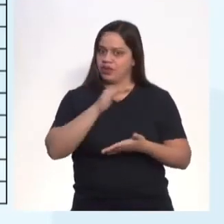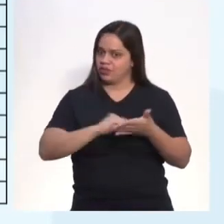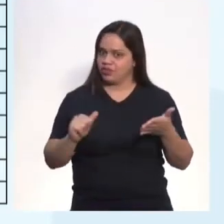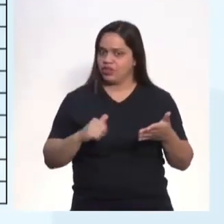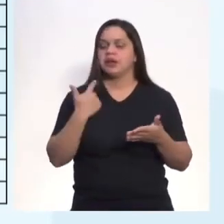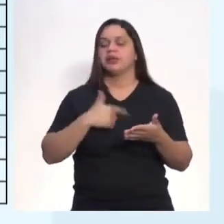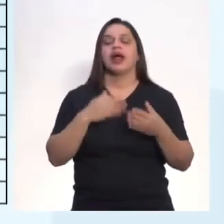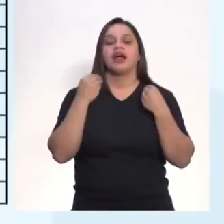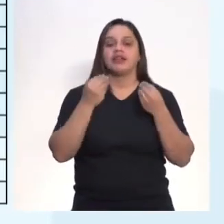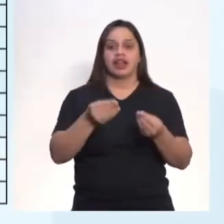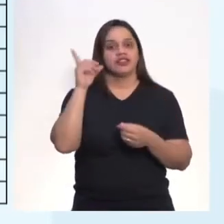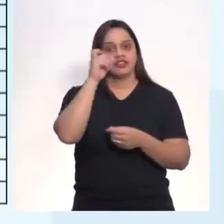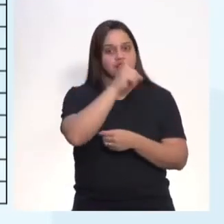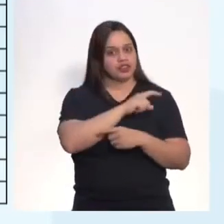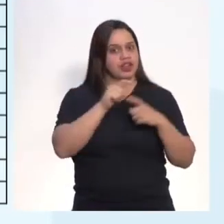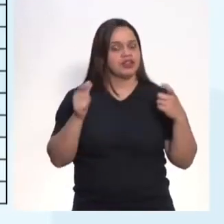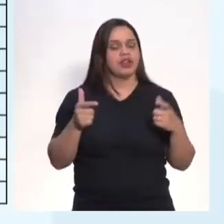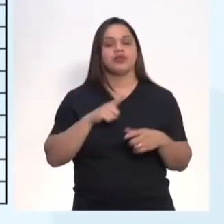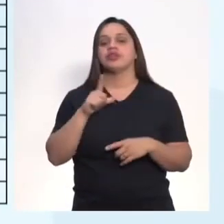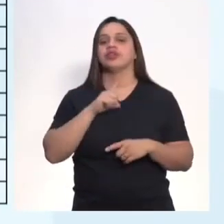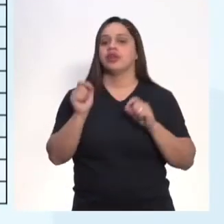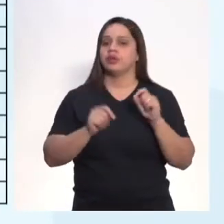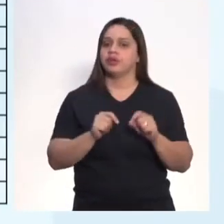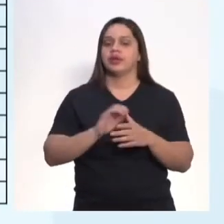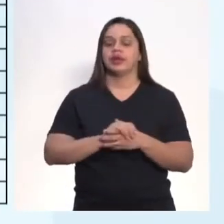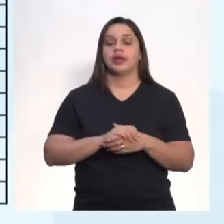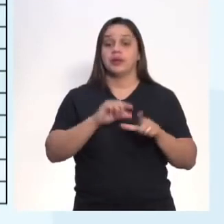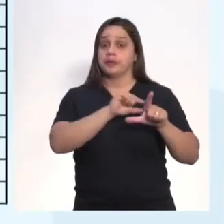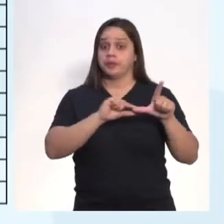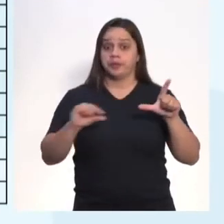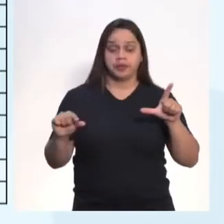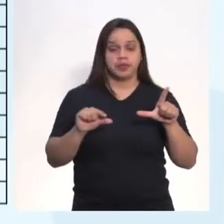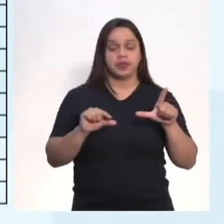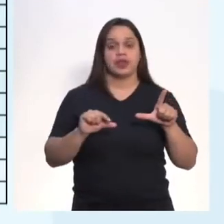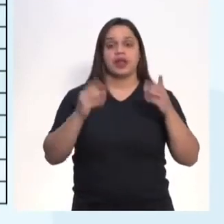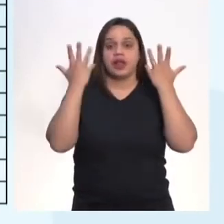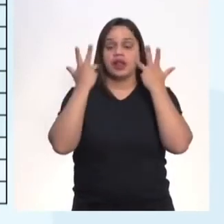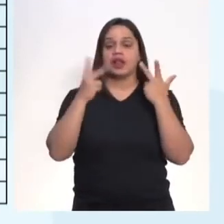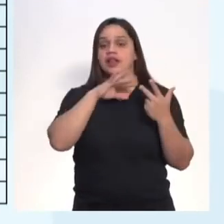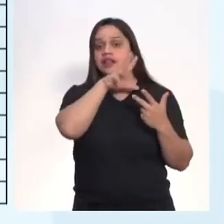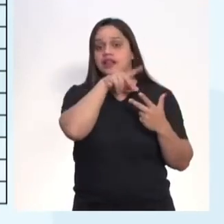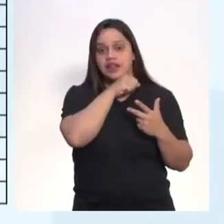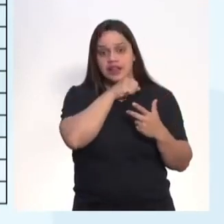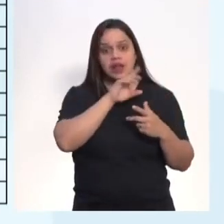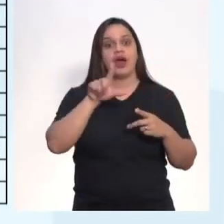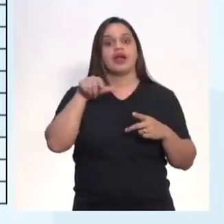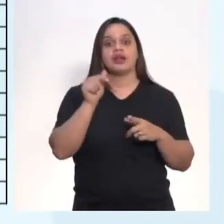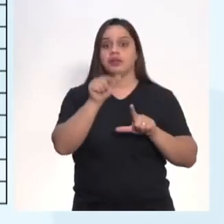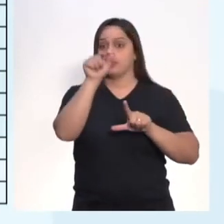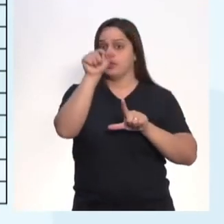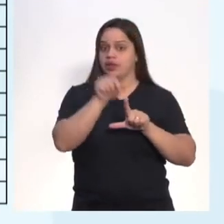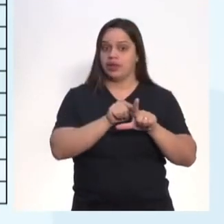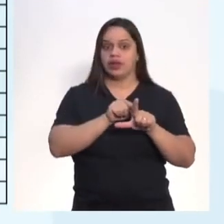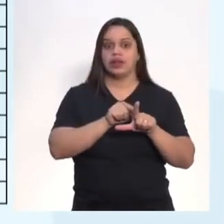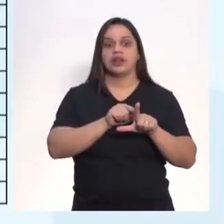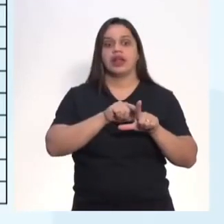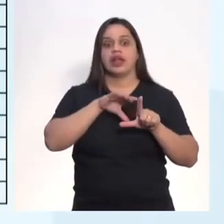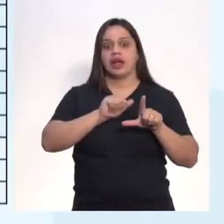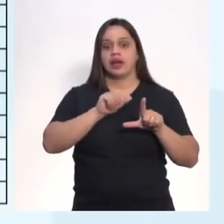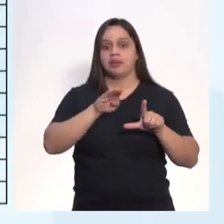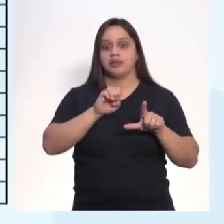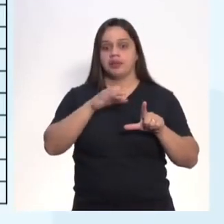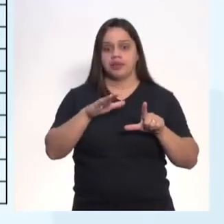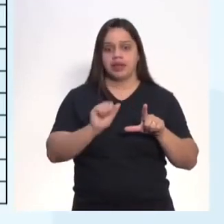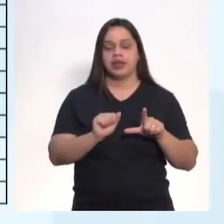para dificultar um pouco. Então, temos leão na horizontal, cortando o leão aí na diagonal, cabeça. Aí, Na lá embaixo... vertical,